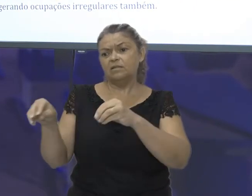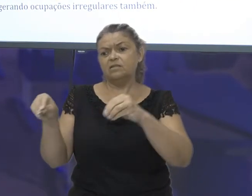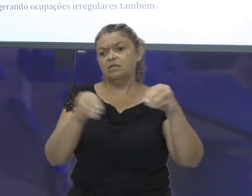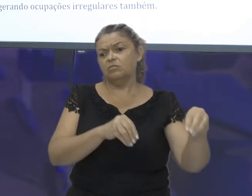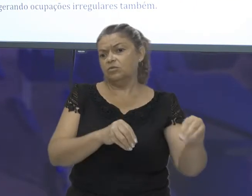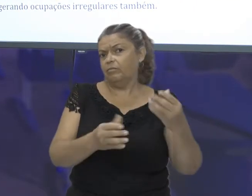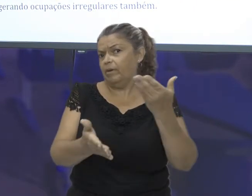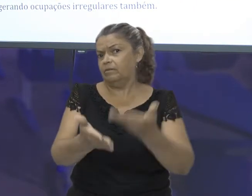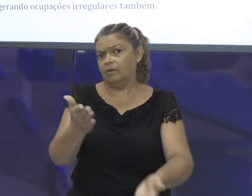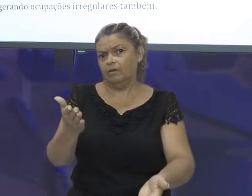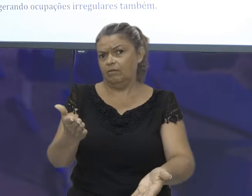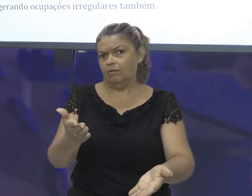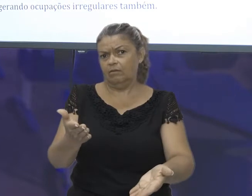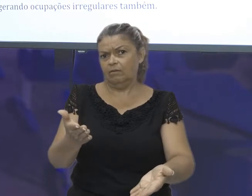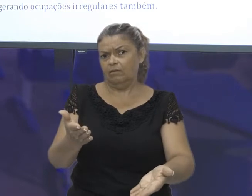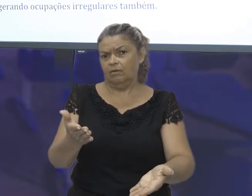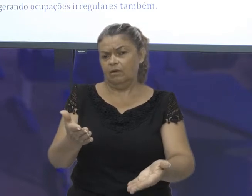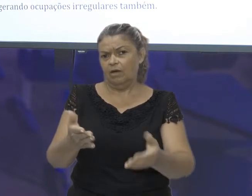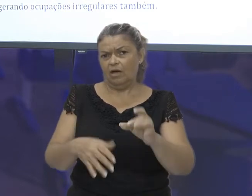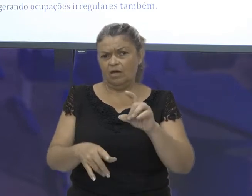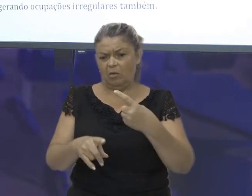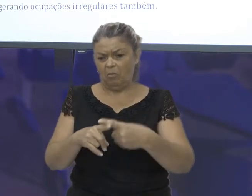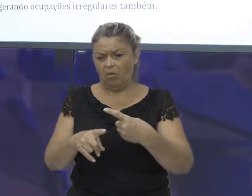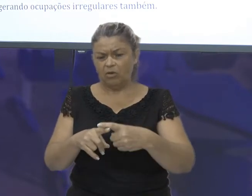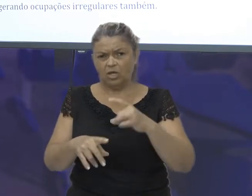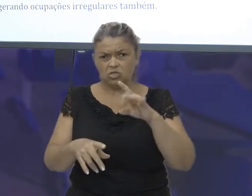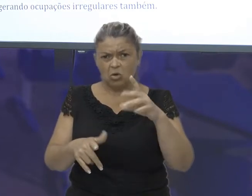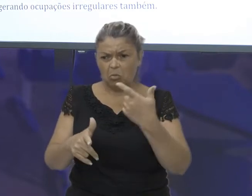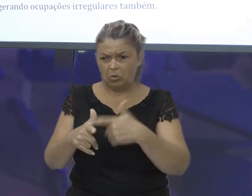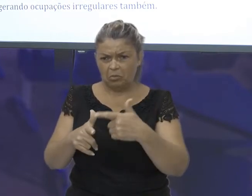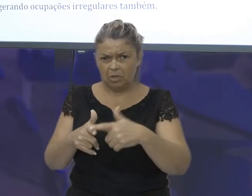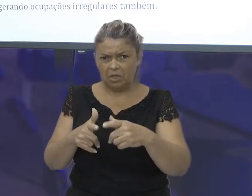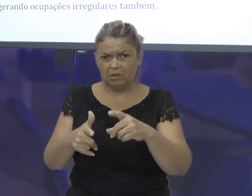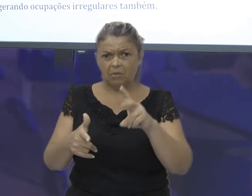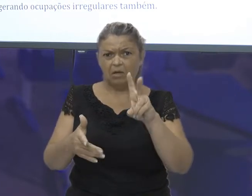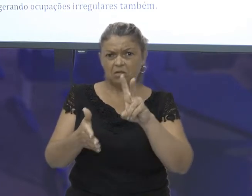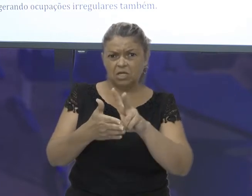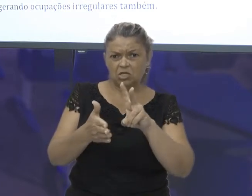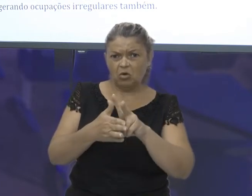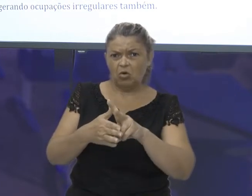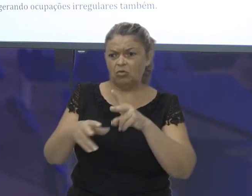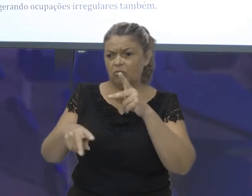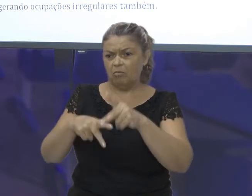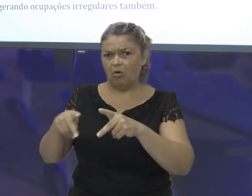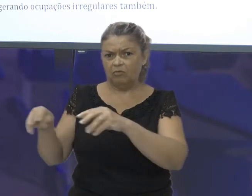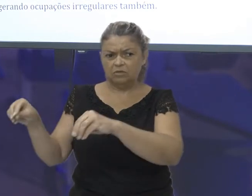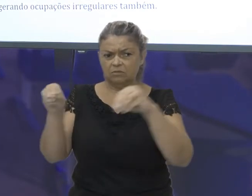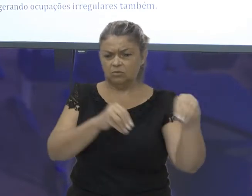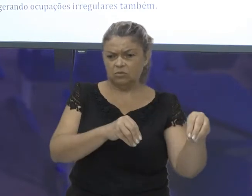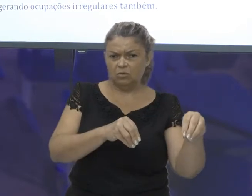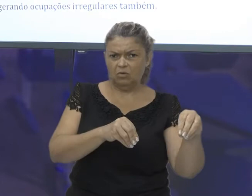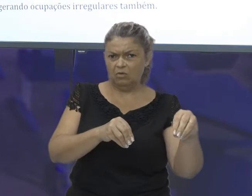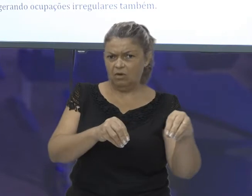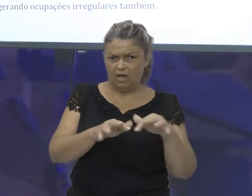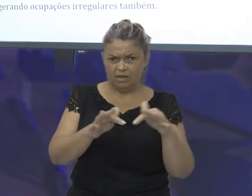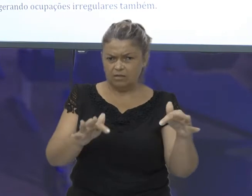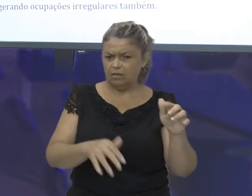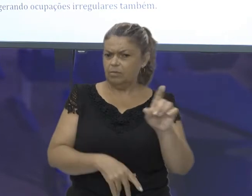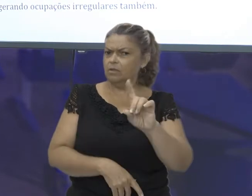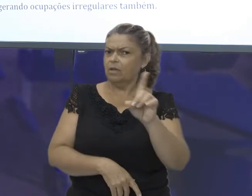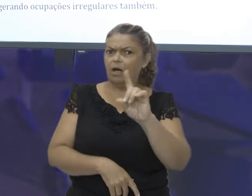é apenas a retirada, a saída desse espaço geográfico, ou seja, desse